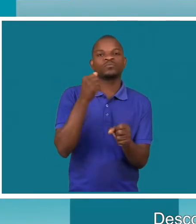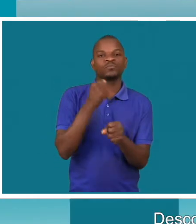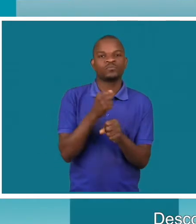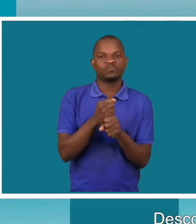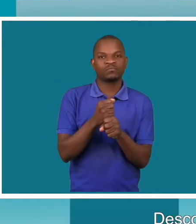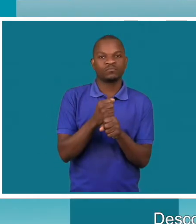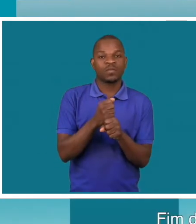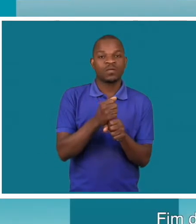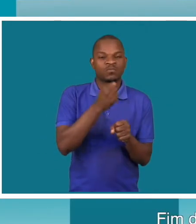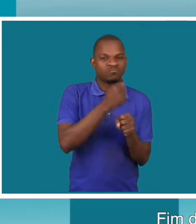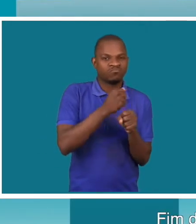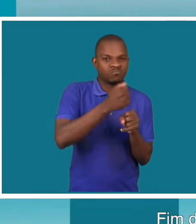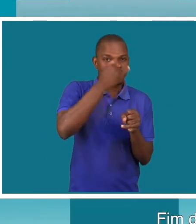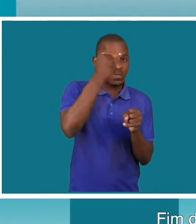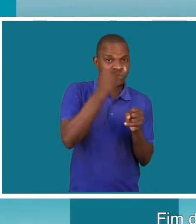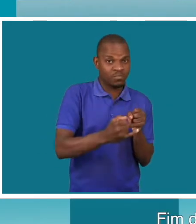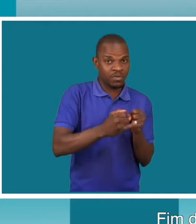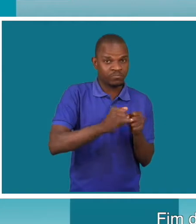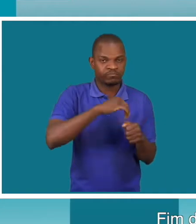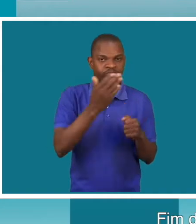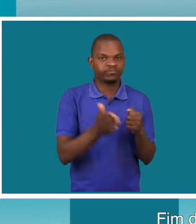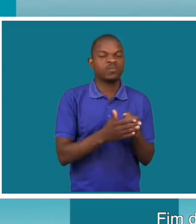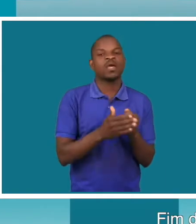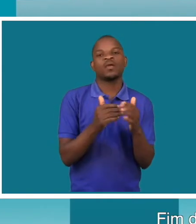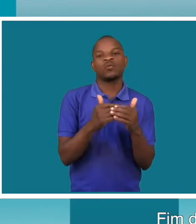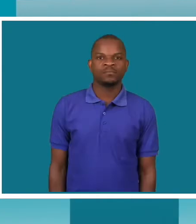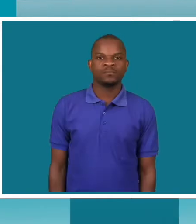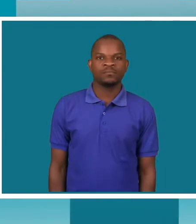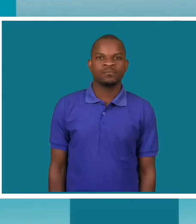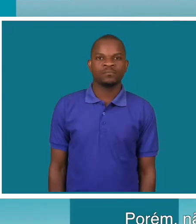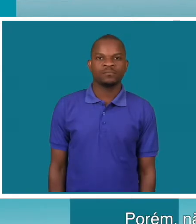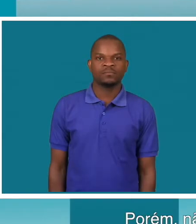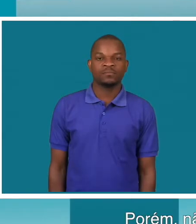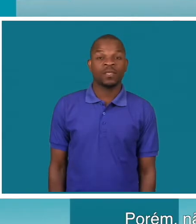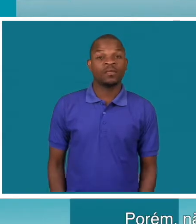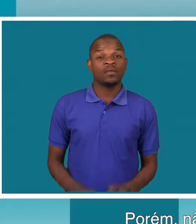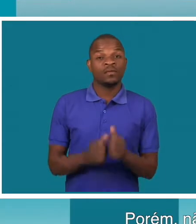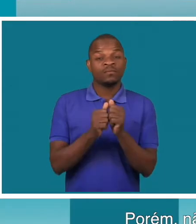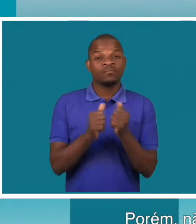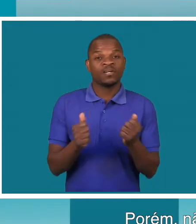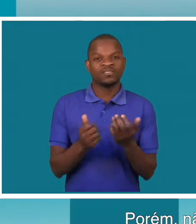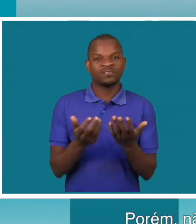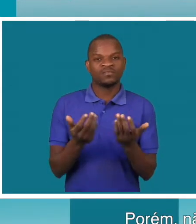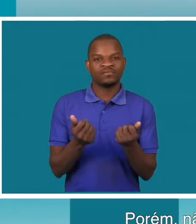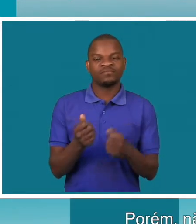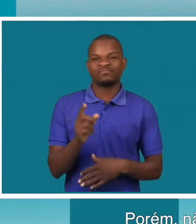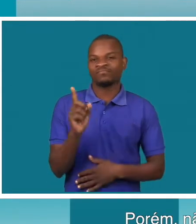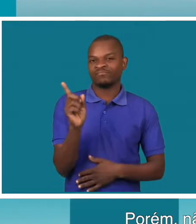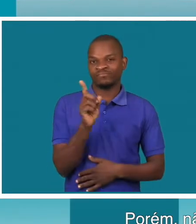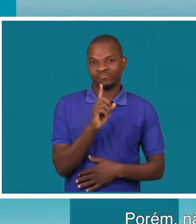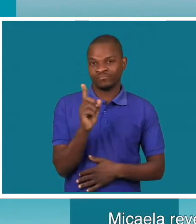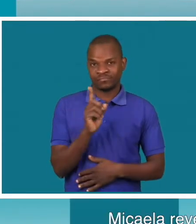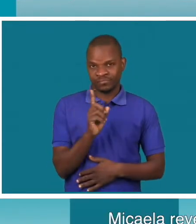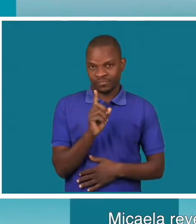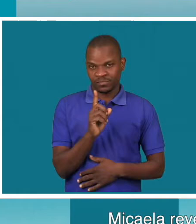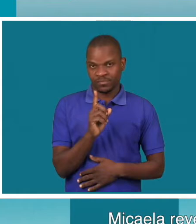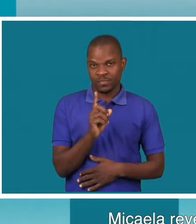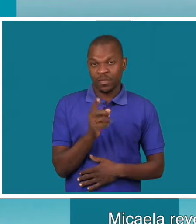trabalho vem tarde a garotinha leva porém não é tão fácil com poder parecer